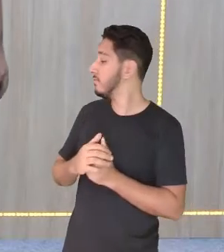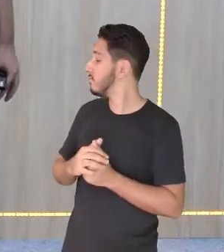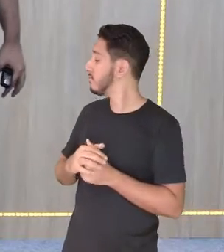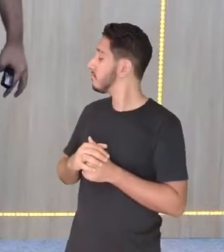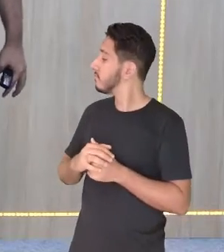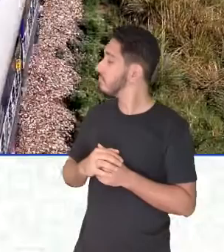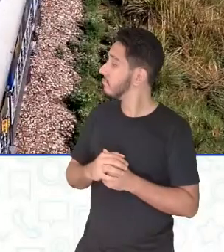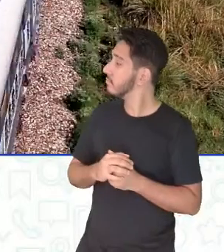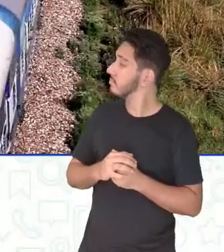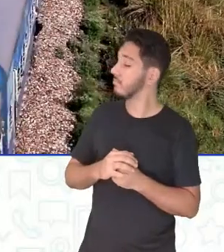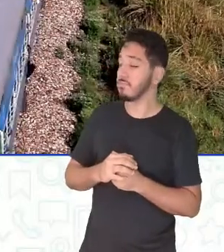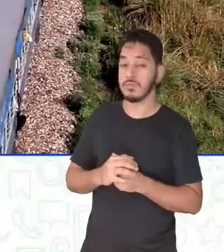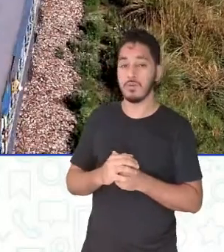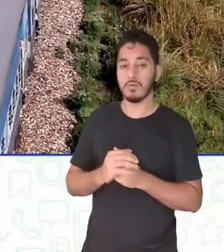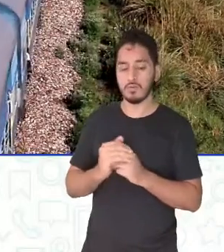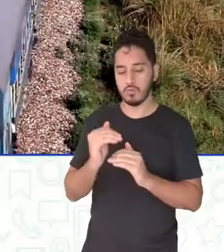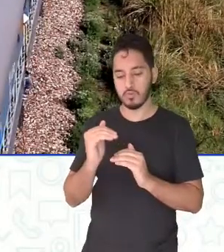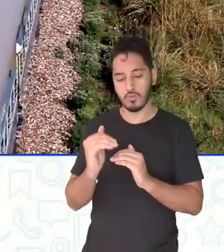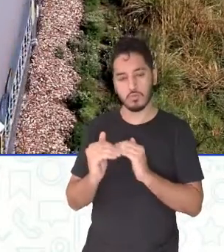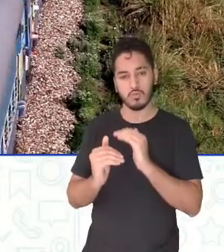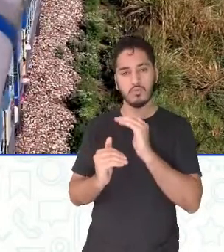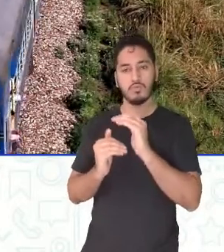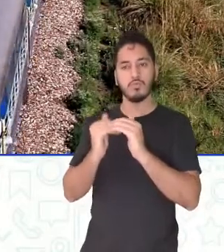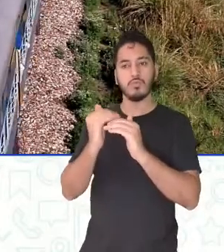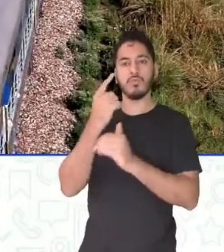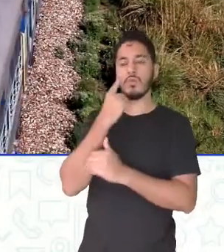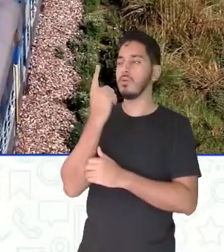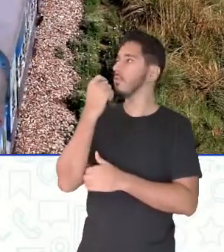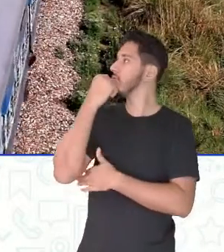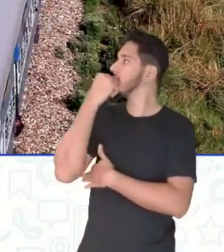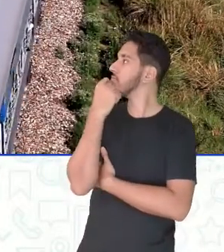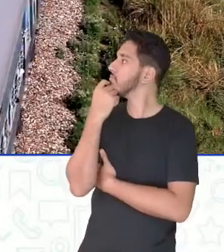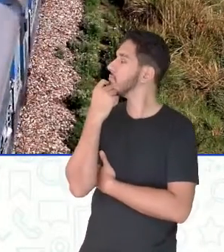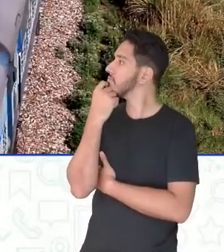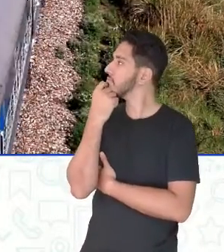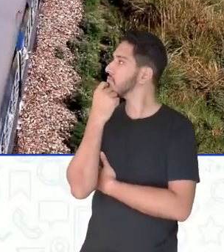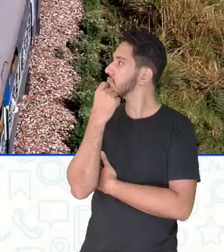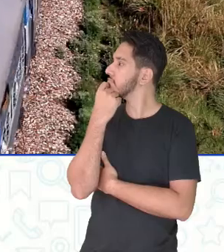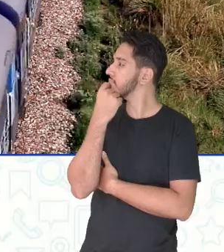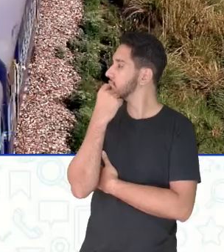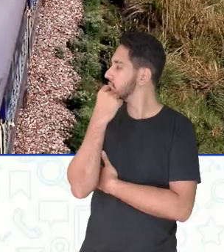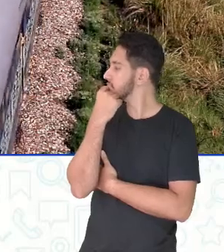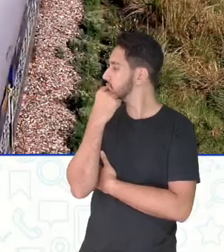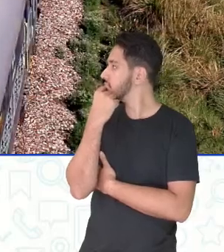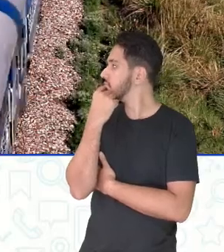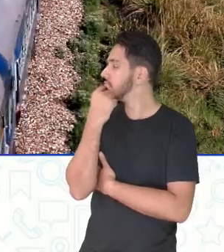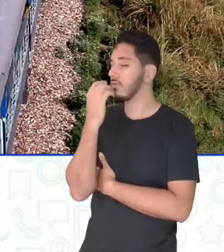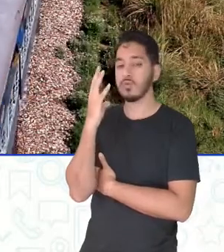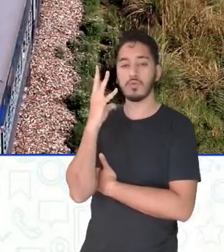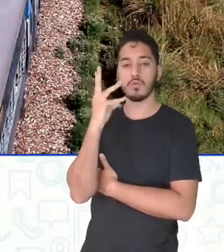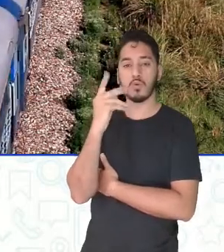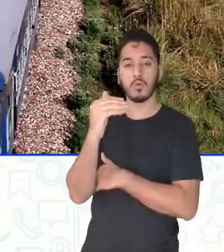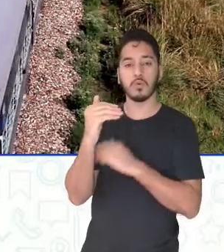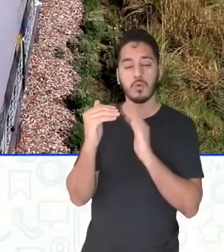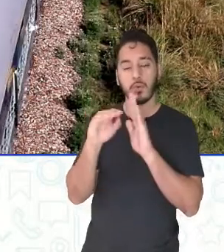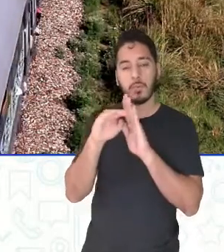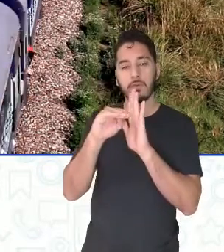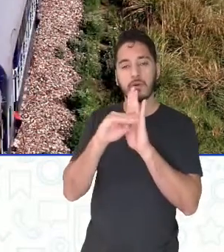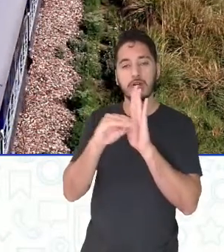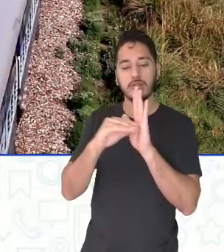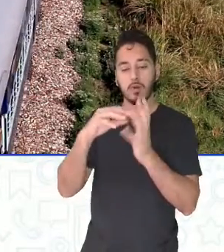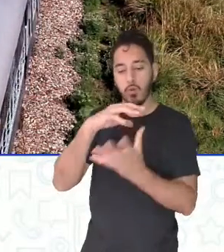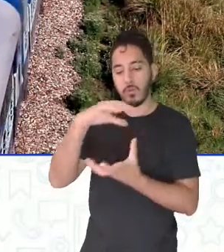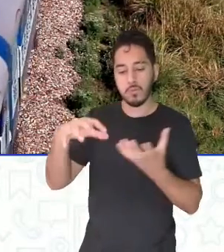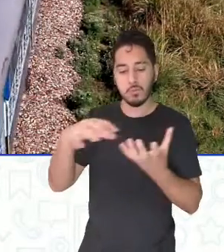aqui, ó, os avanços, ó. Olha aí os avanços, ó, como a coisa avançou, passando por todo aquele processo das revoluções industriais, desde